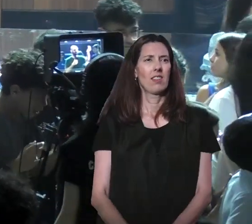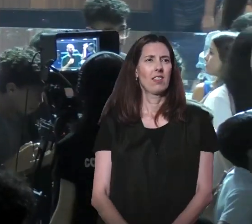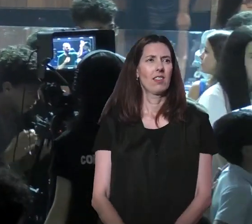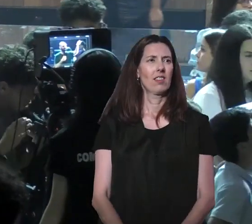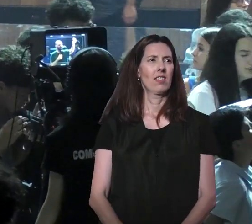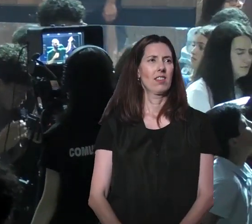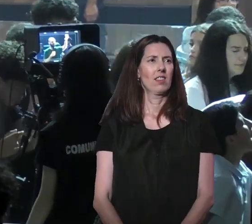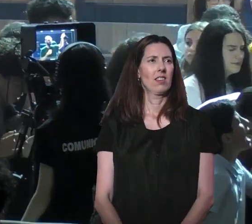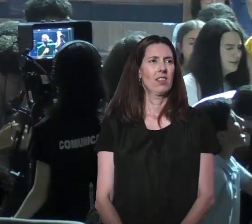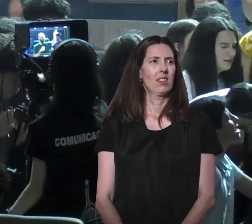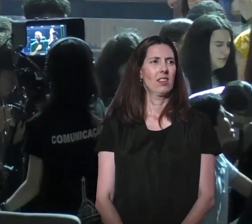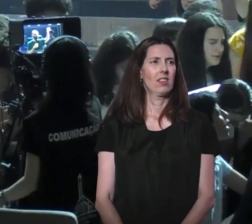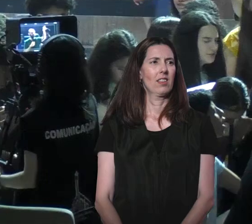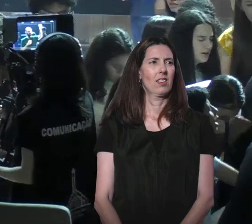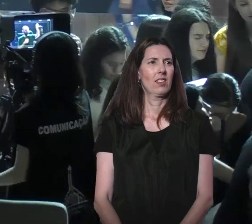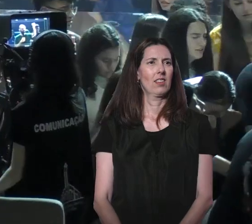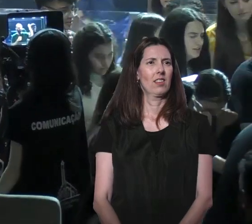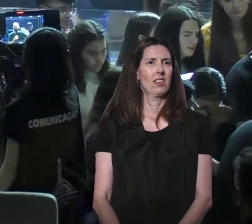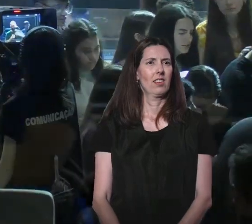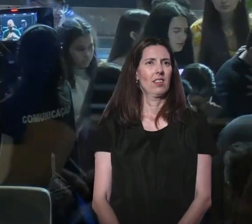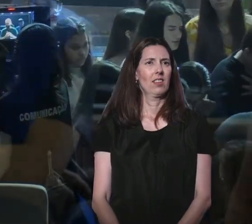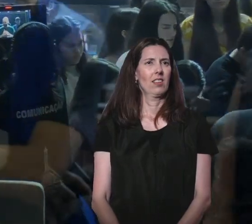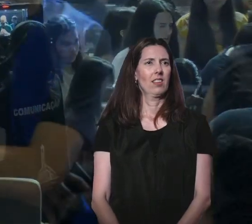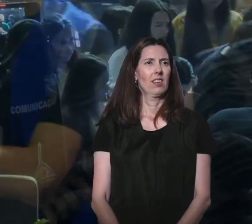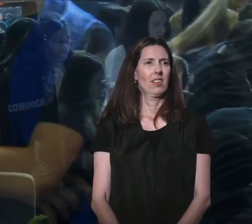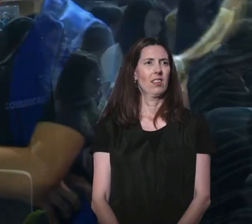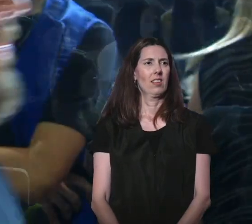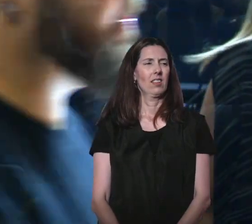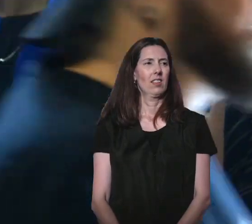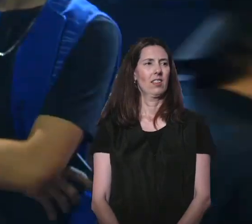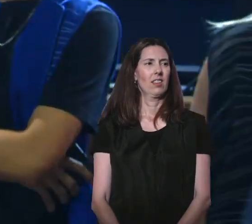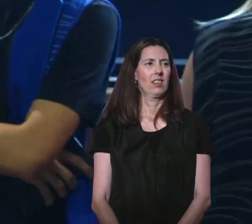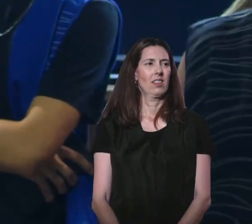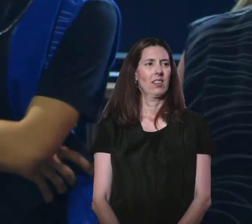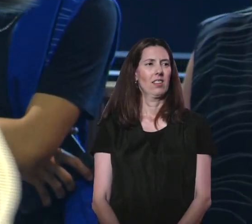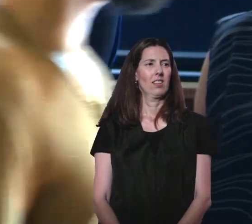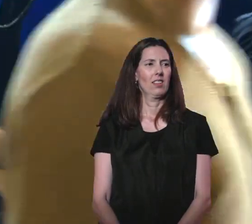Venha, se você quer entregar a sua vida para Jesus, venha.